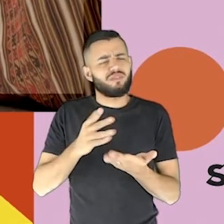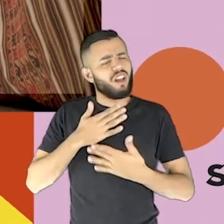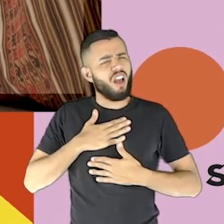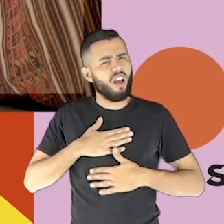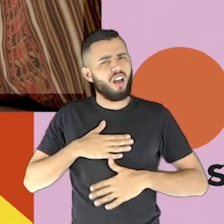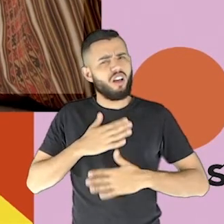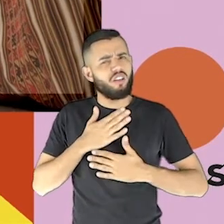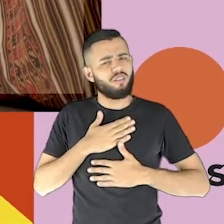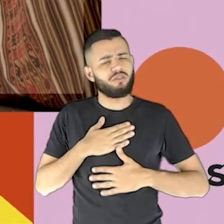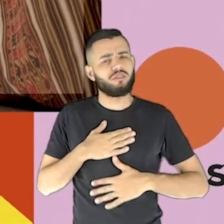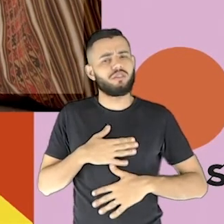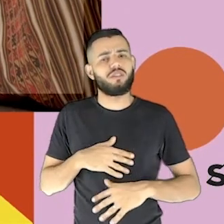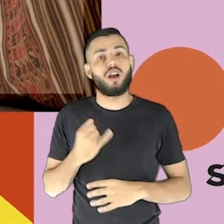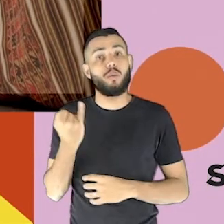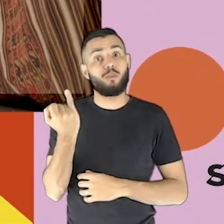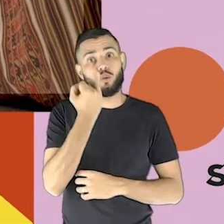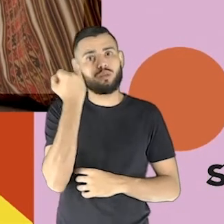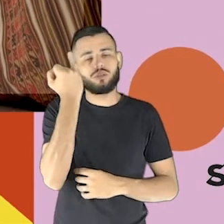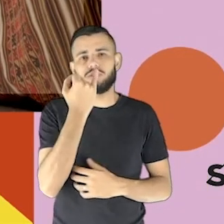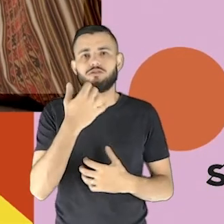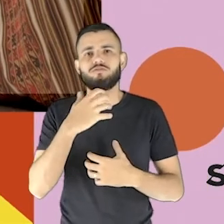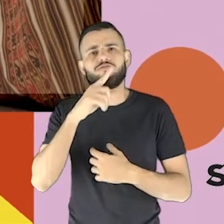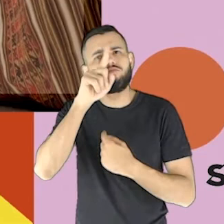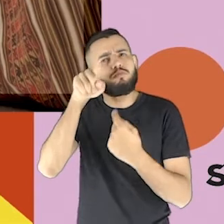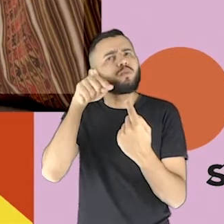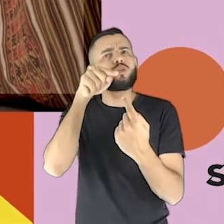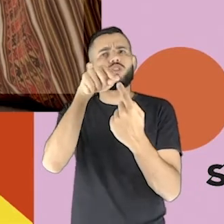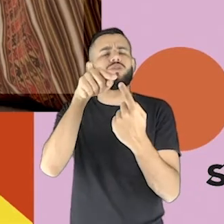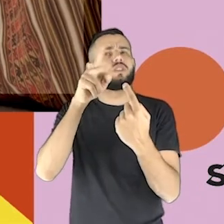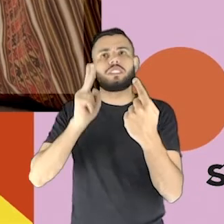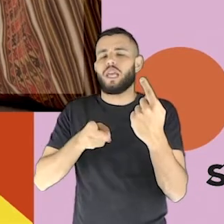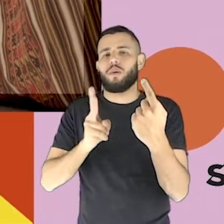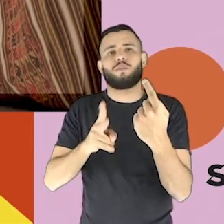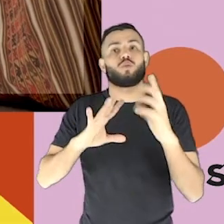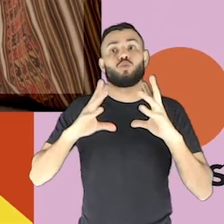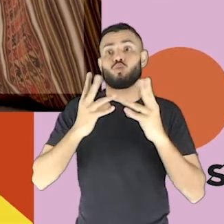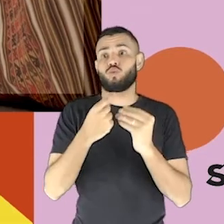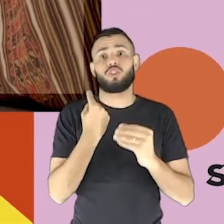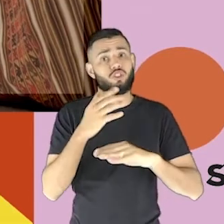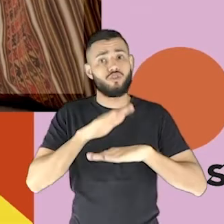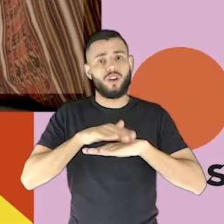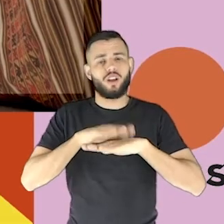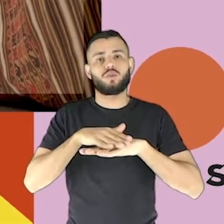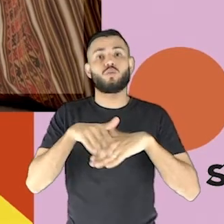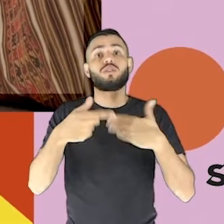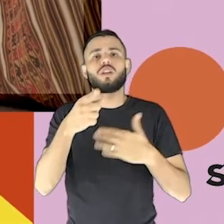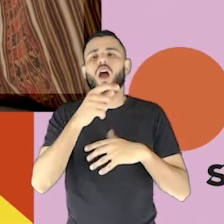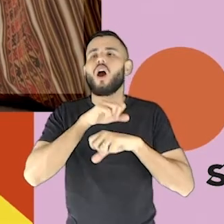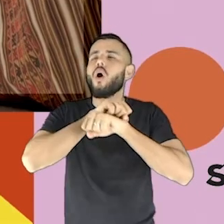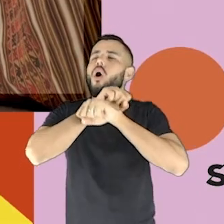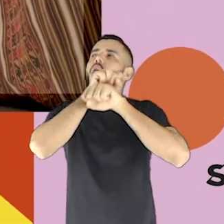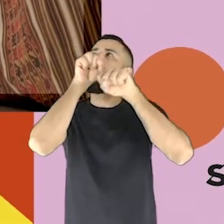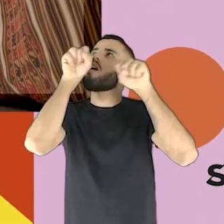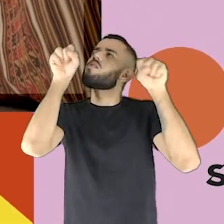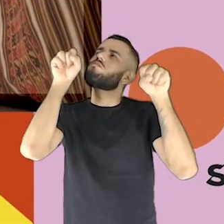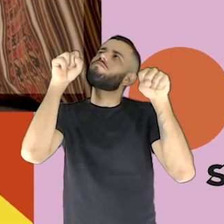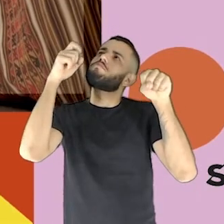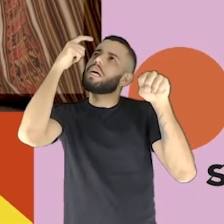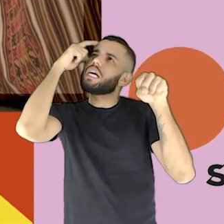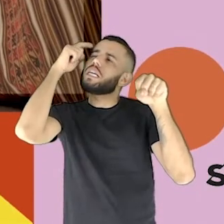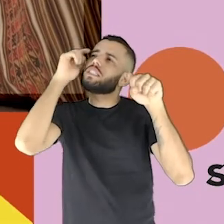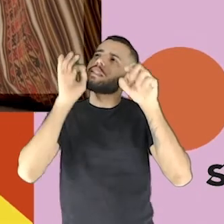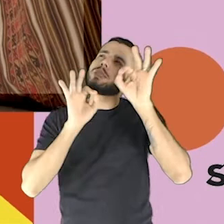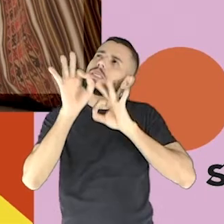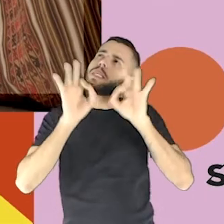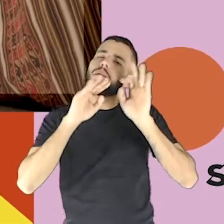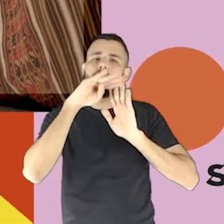É importante a gente colocar uma intenção, um objetivo em tudo que a gente faz. Faz isso quando acorda de manhã. Traz uma intenção para o